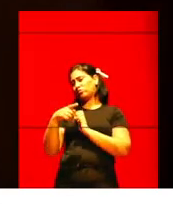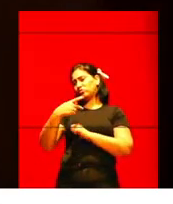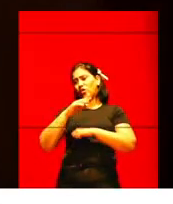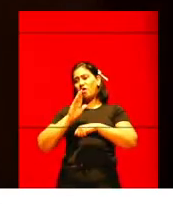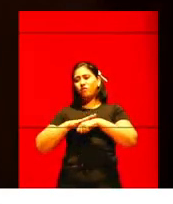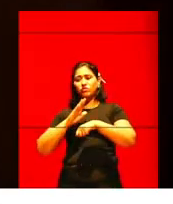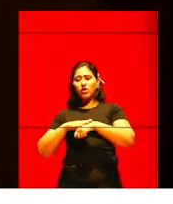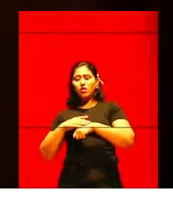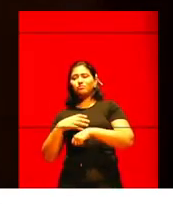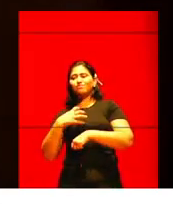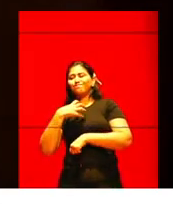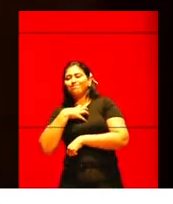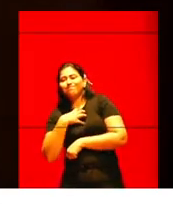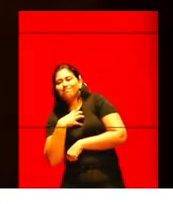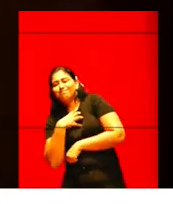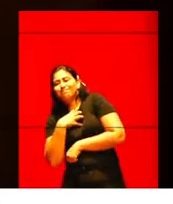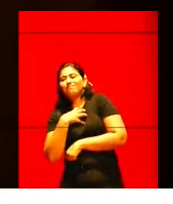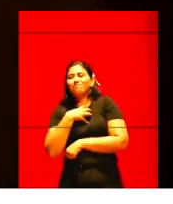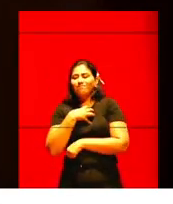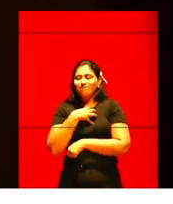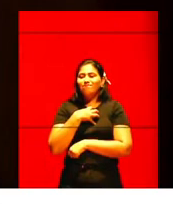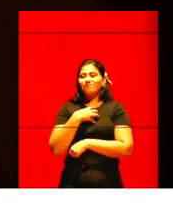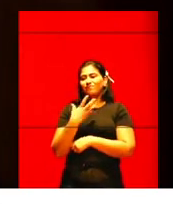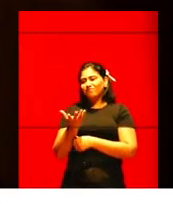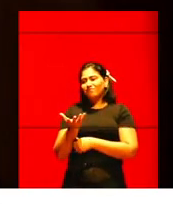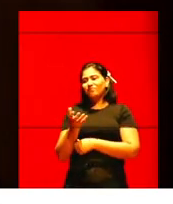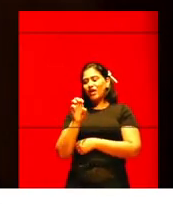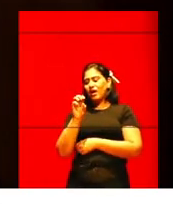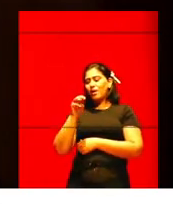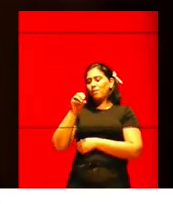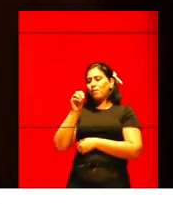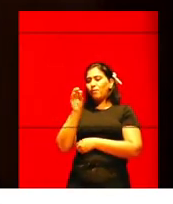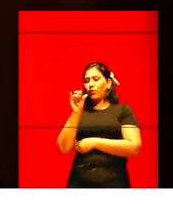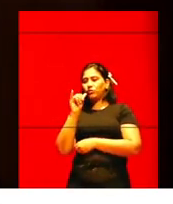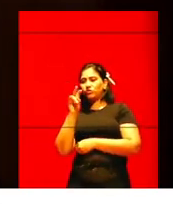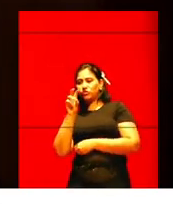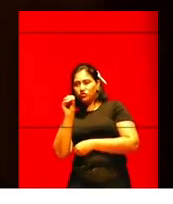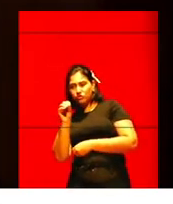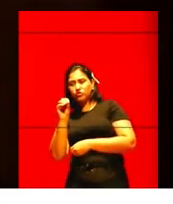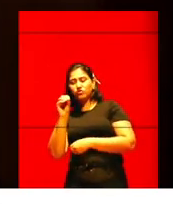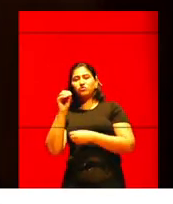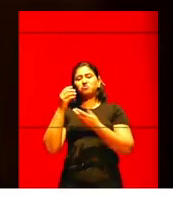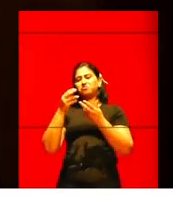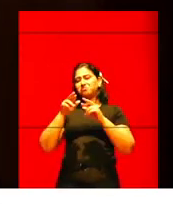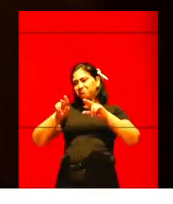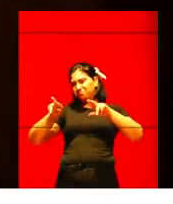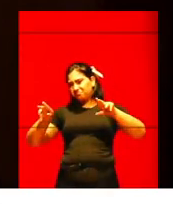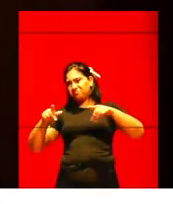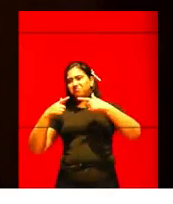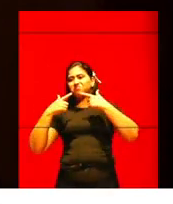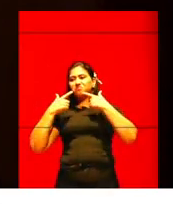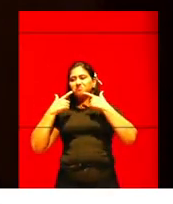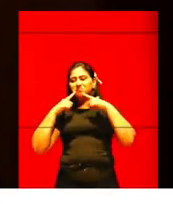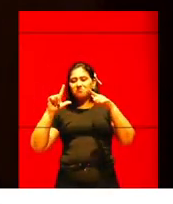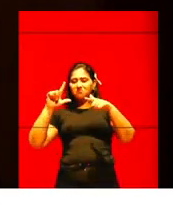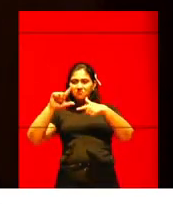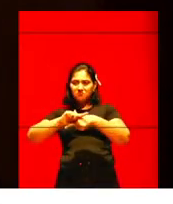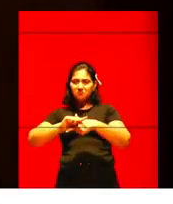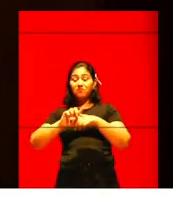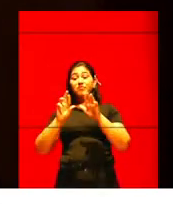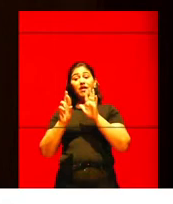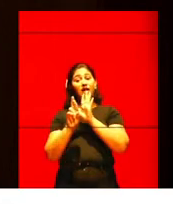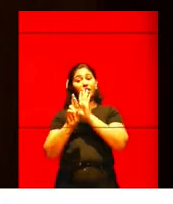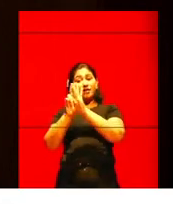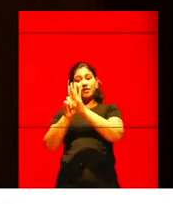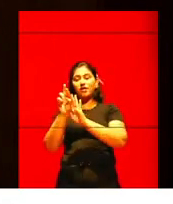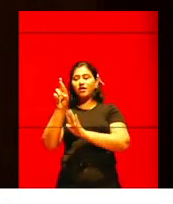Função emotiva, que não é do Zemo, tá? Função emotiva centrada no eu. Função metalinguística. Função referencial, a função